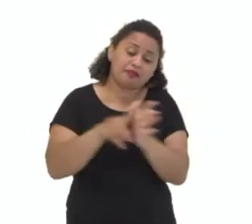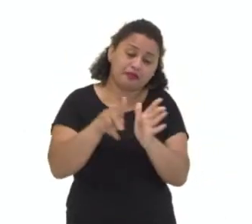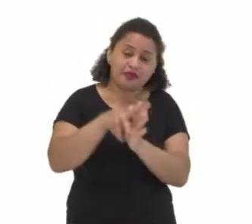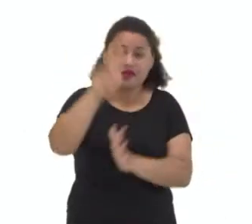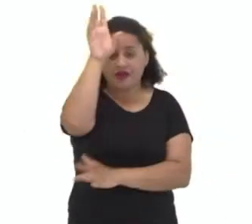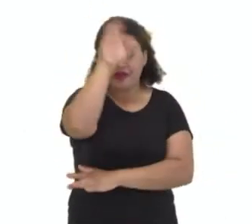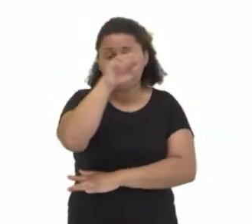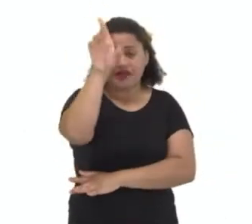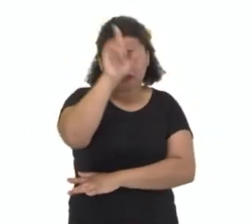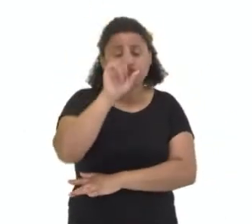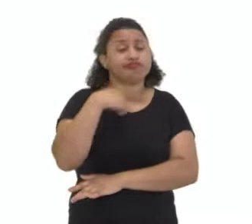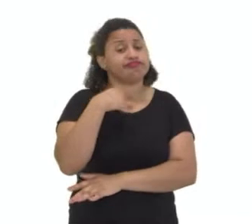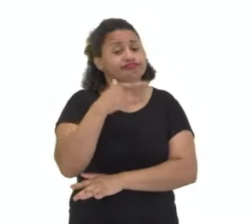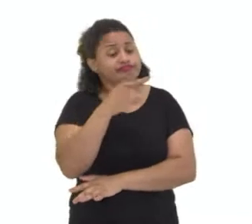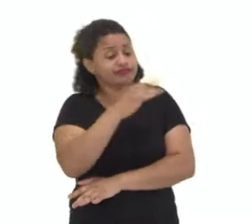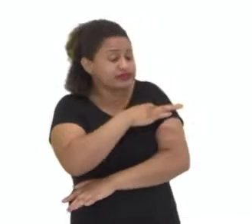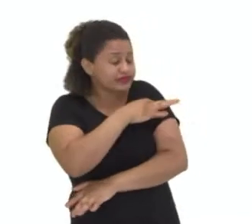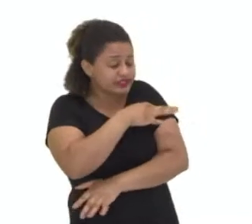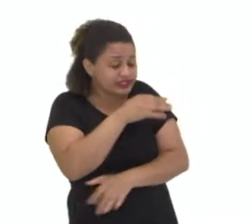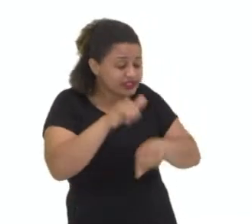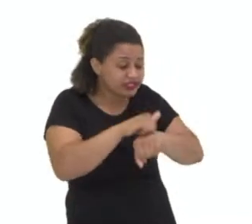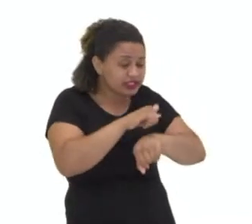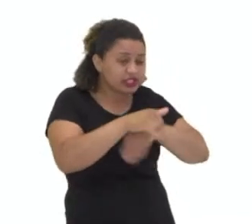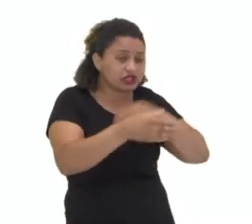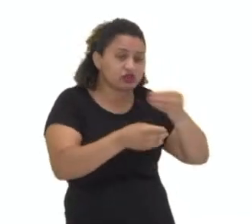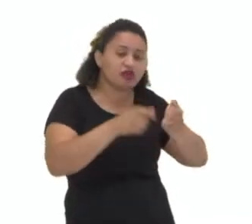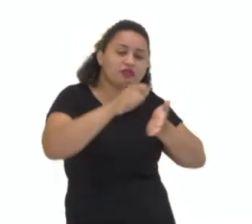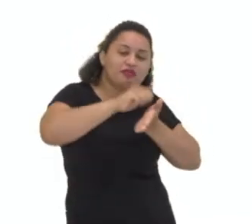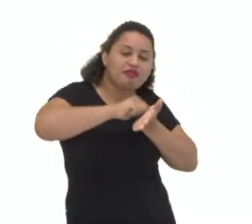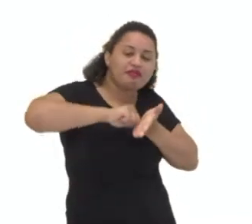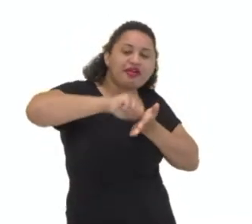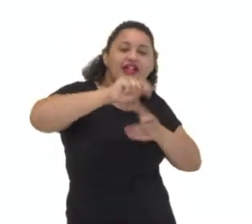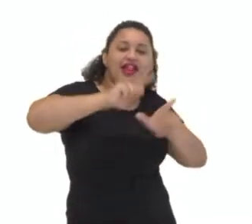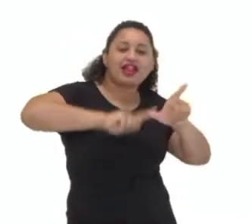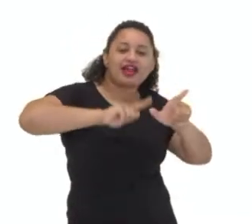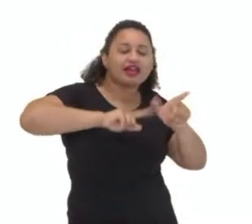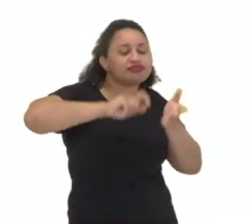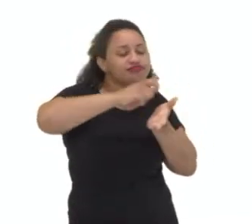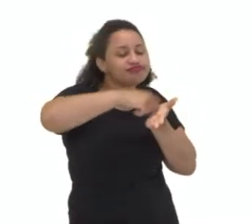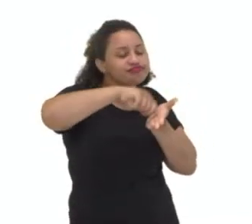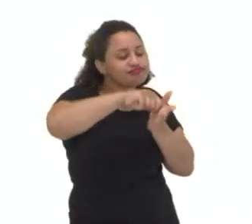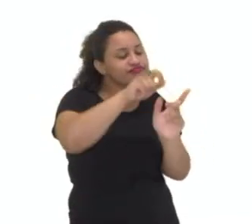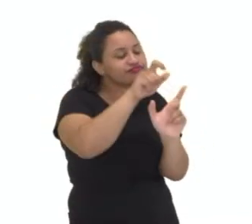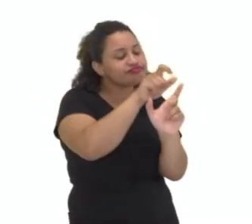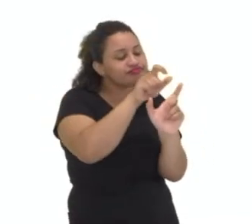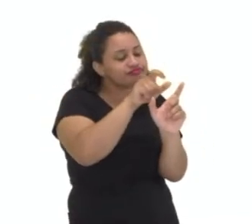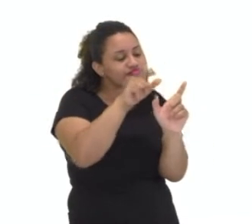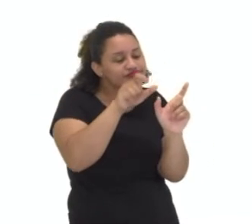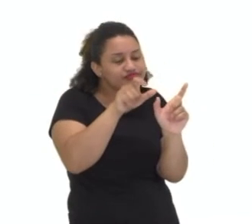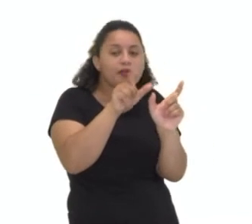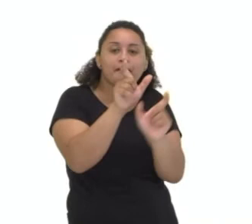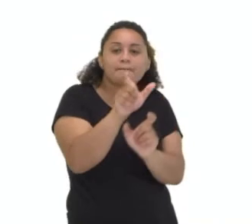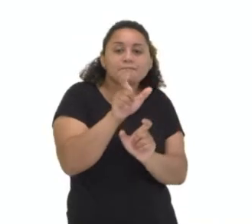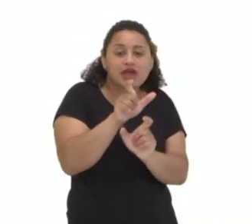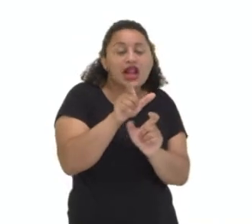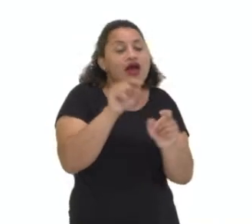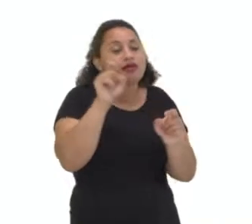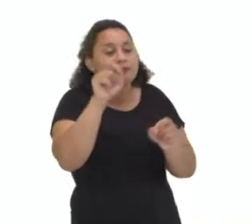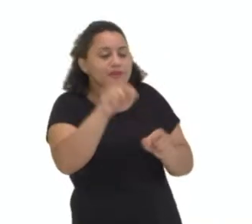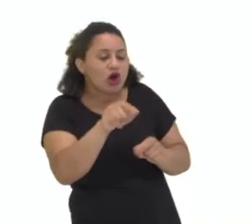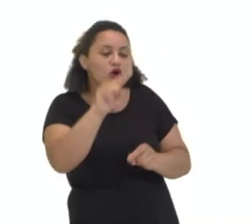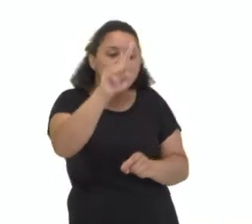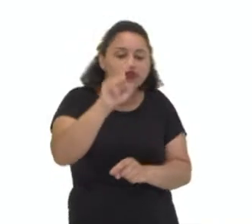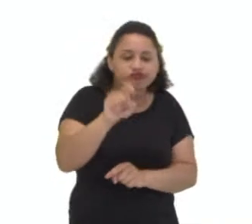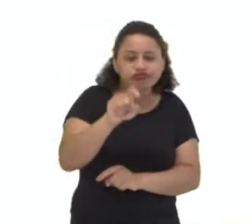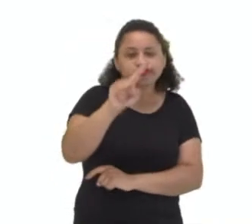propriamente técnico. O traçar das letras, a formação das sílabas, das palavras, a pontuação.